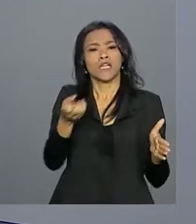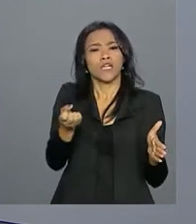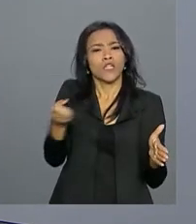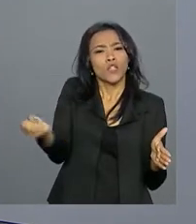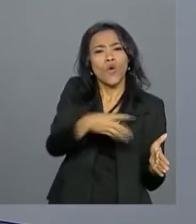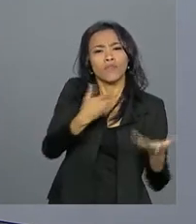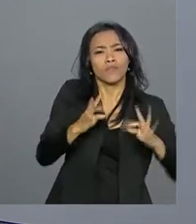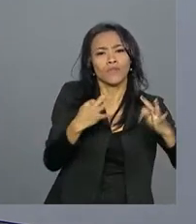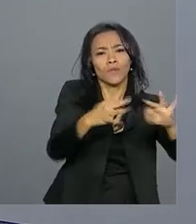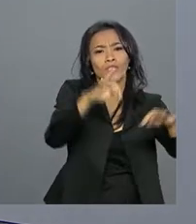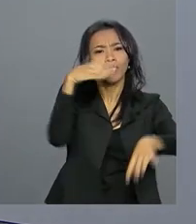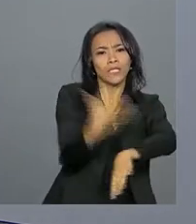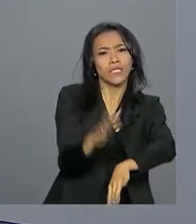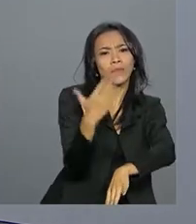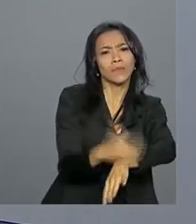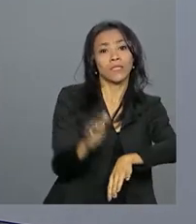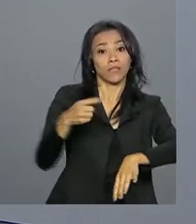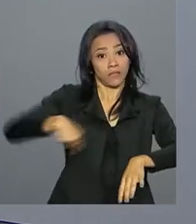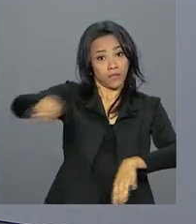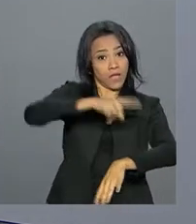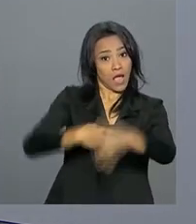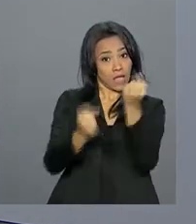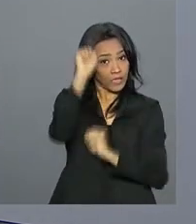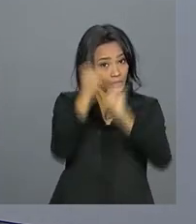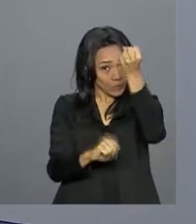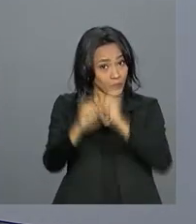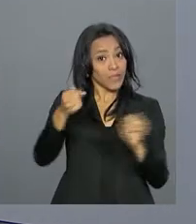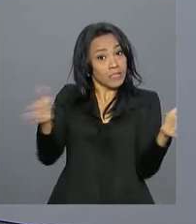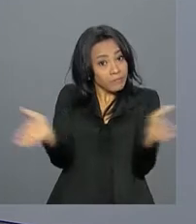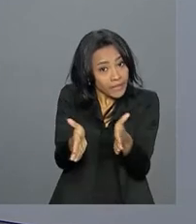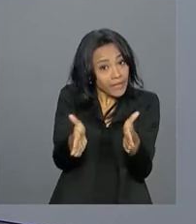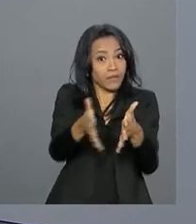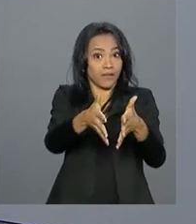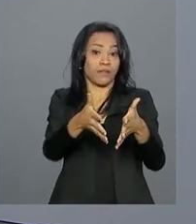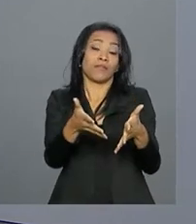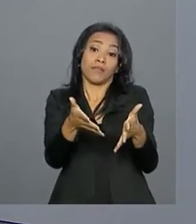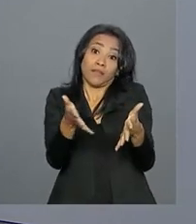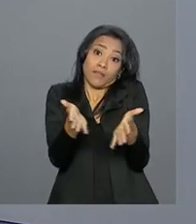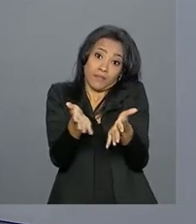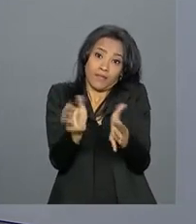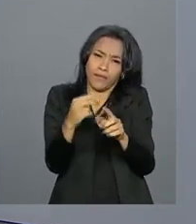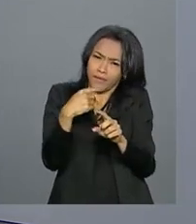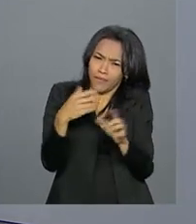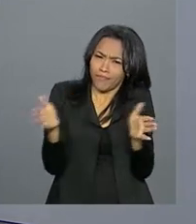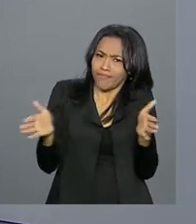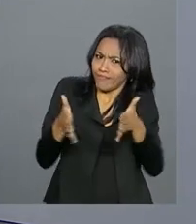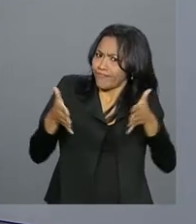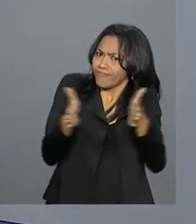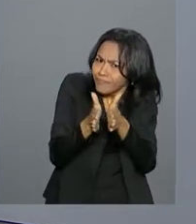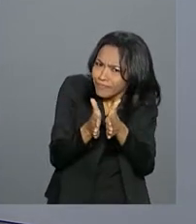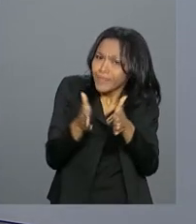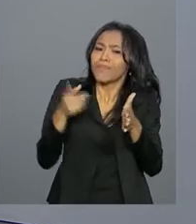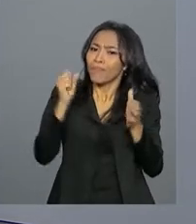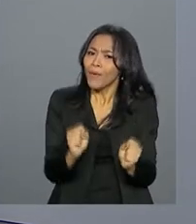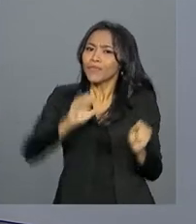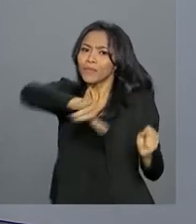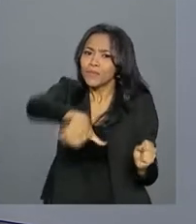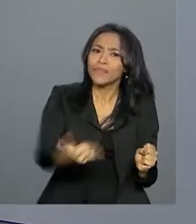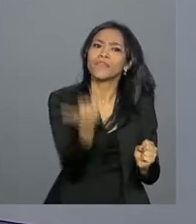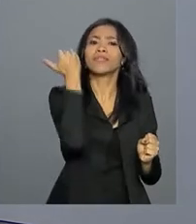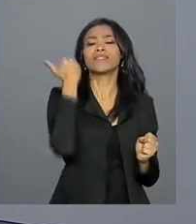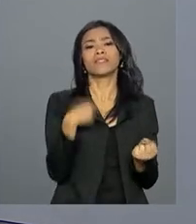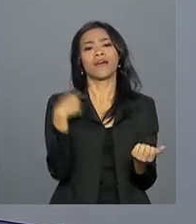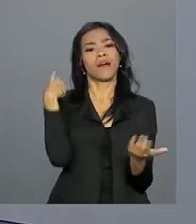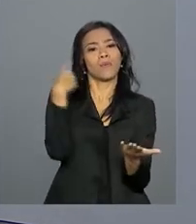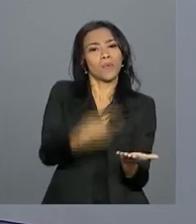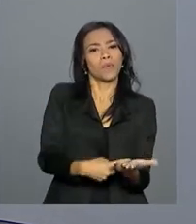capacitação as indústrias inclusive as pequenas e médias podem aproveitar a agenda brasileira para indústria